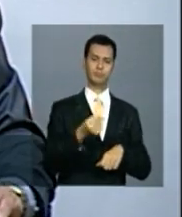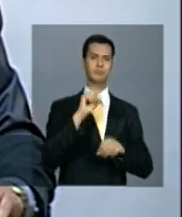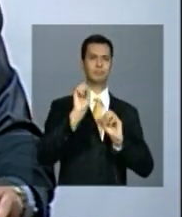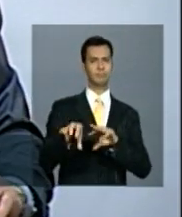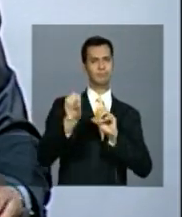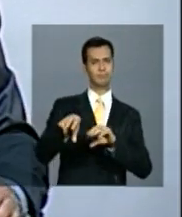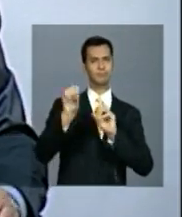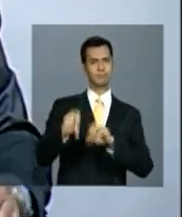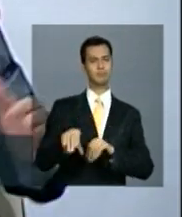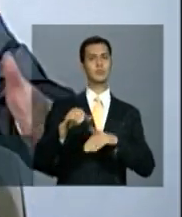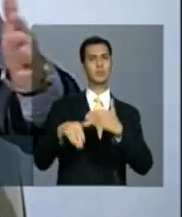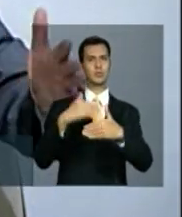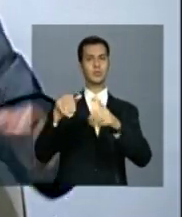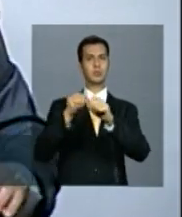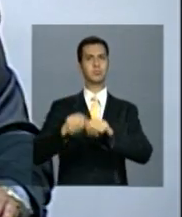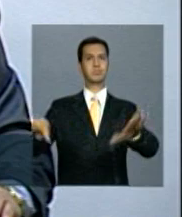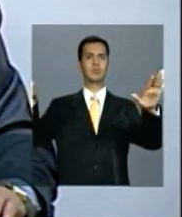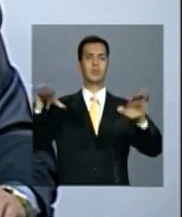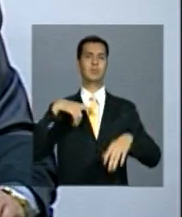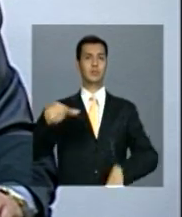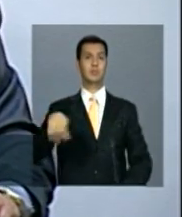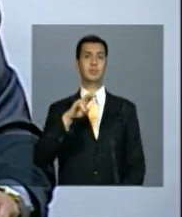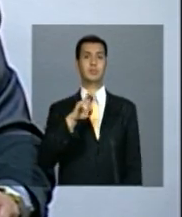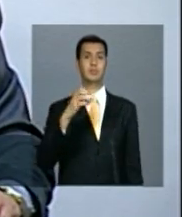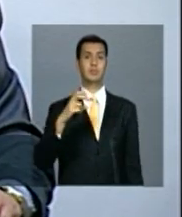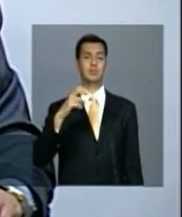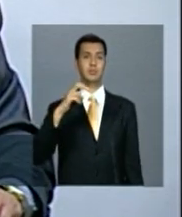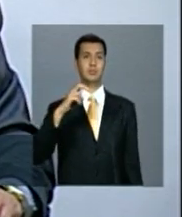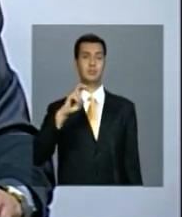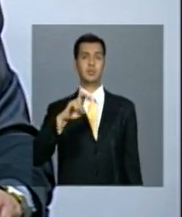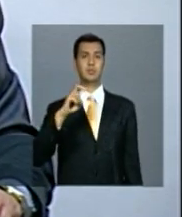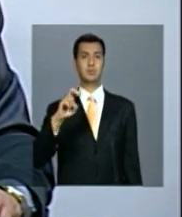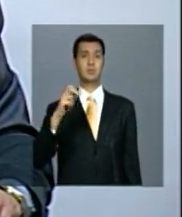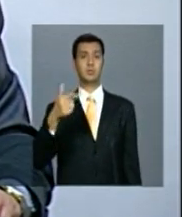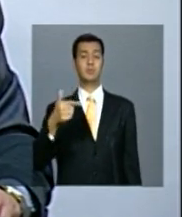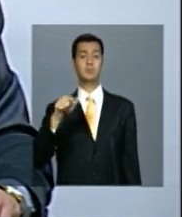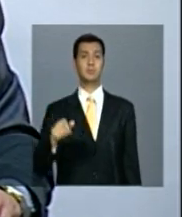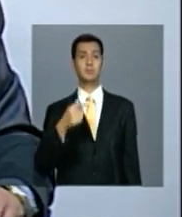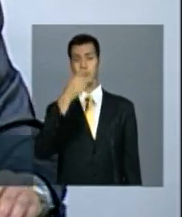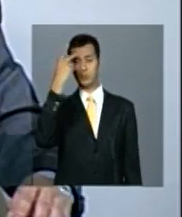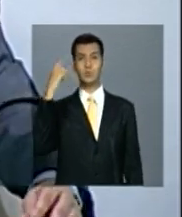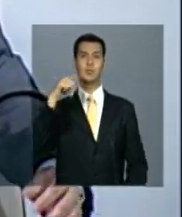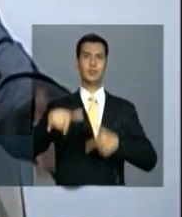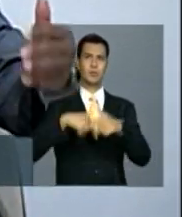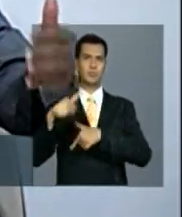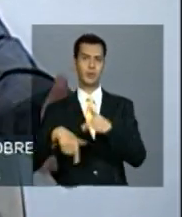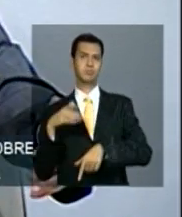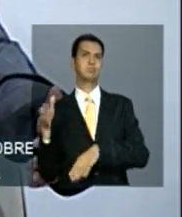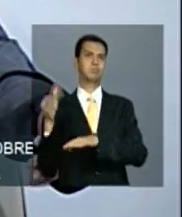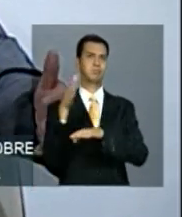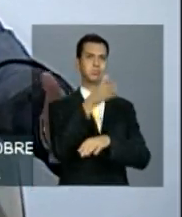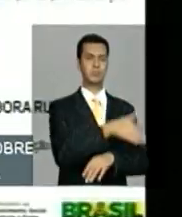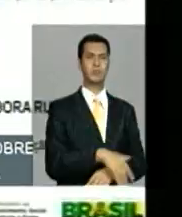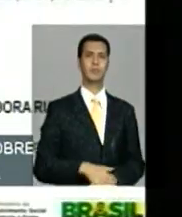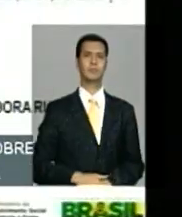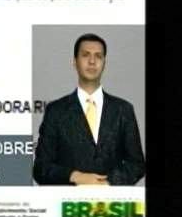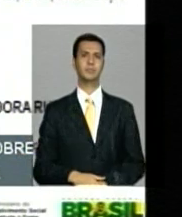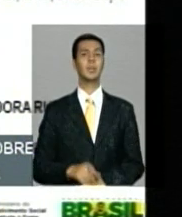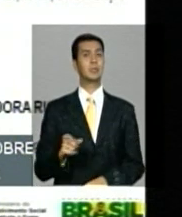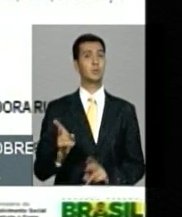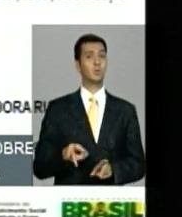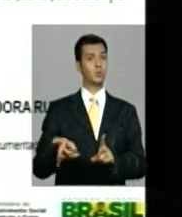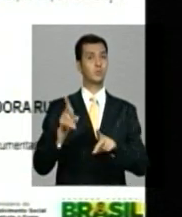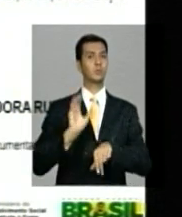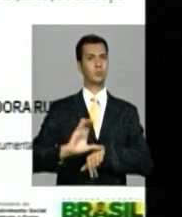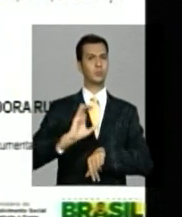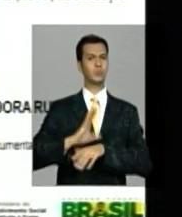assistência técnica que estão em campo que também passam por processos eh contínuos de de de de capacitação eh também faz parte